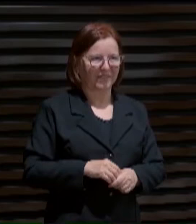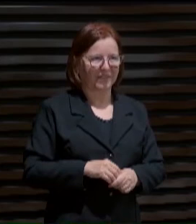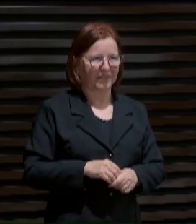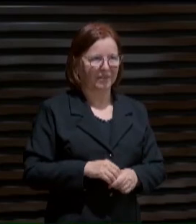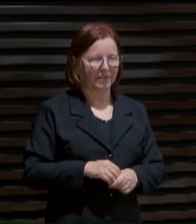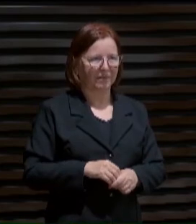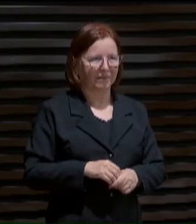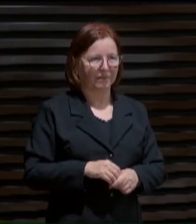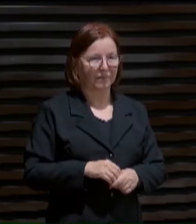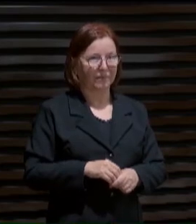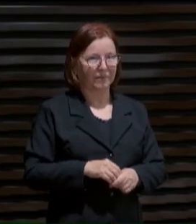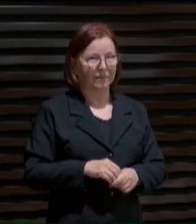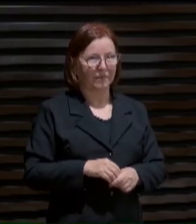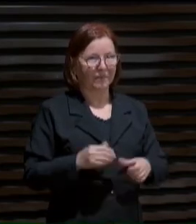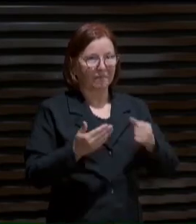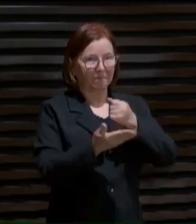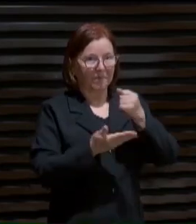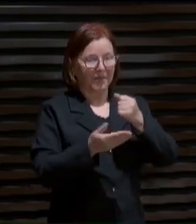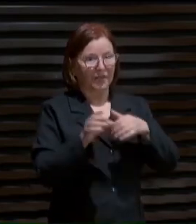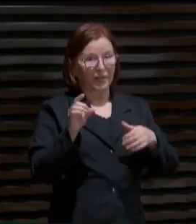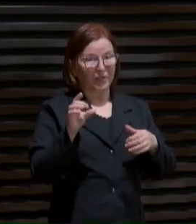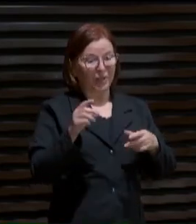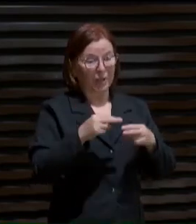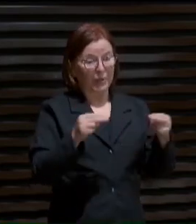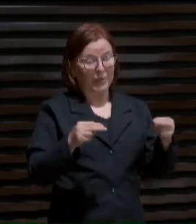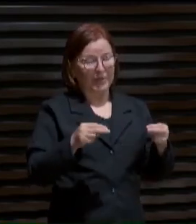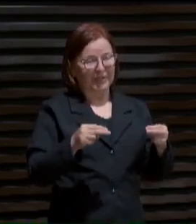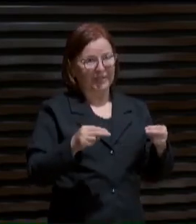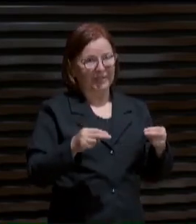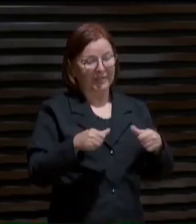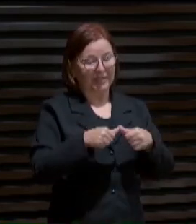e está baseado só em algumas coisas que ela aprendeu